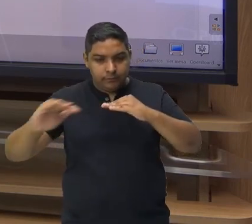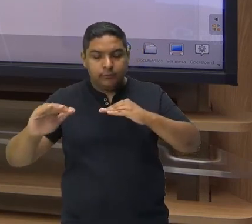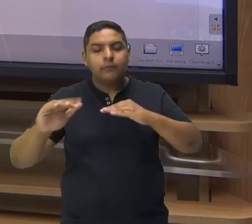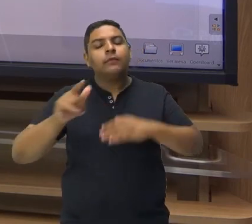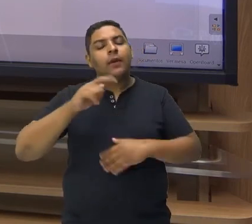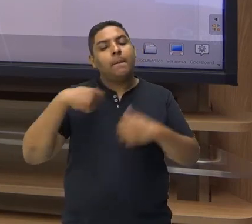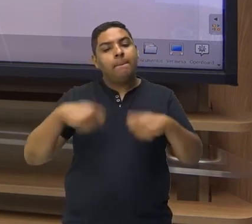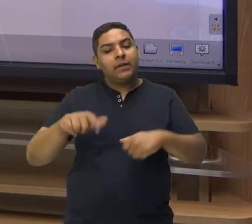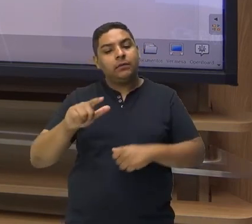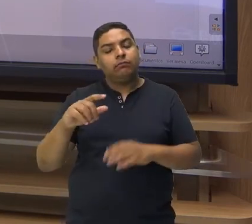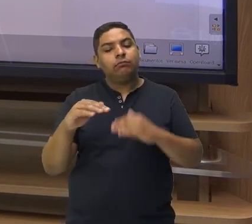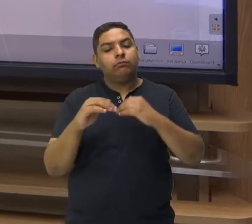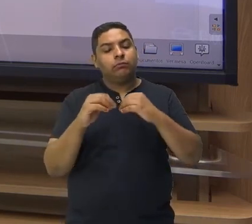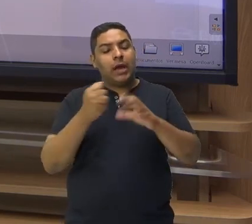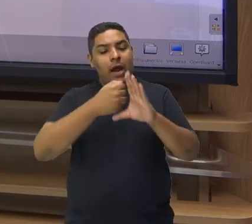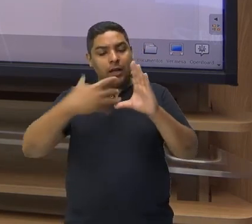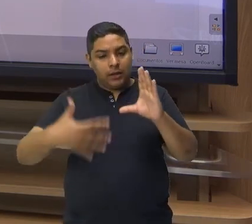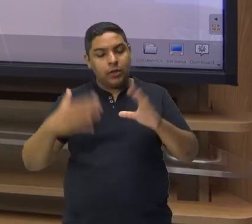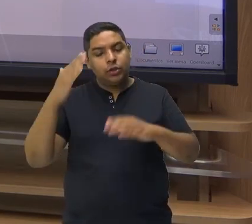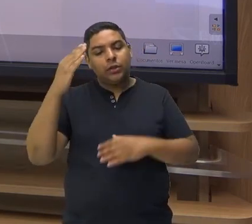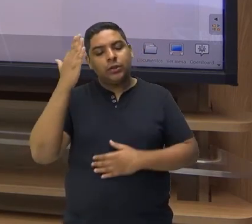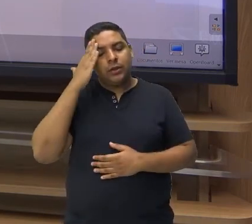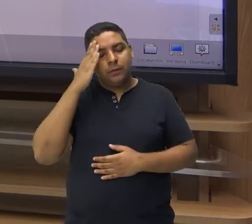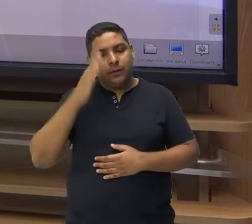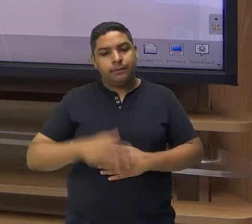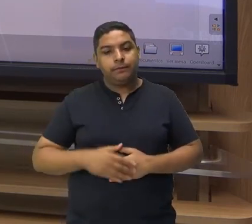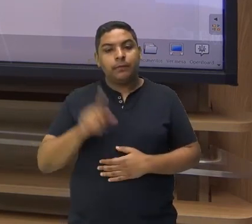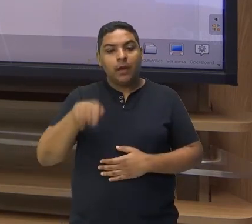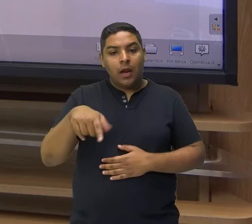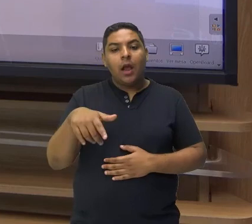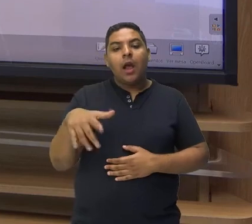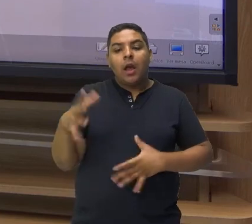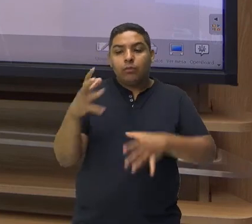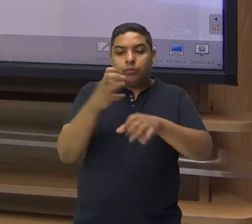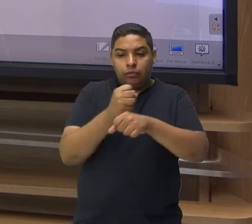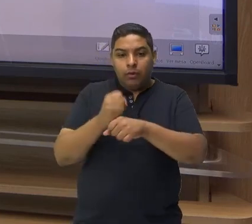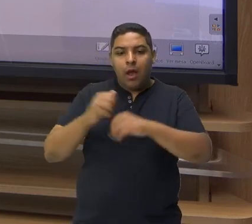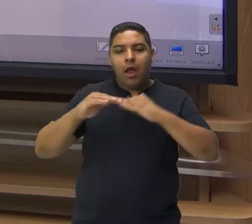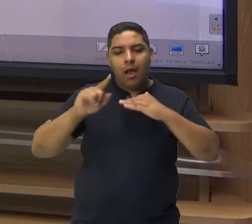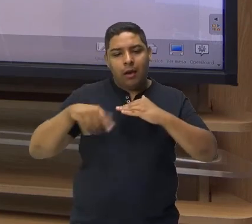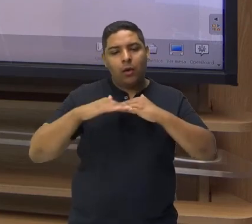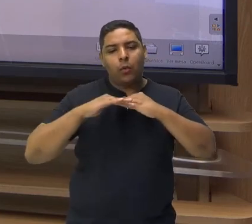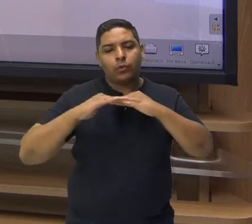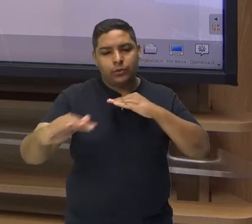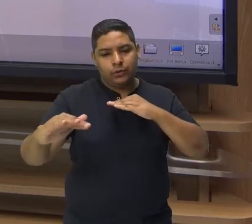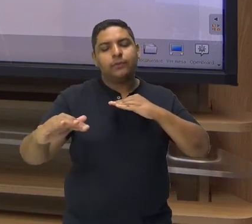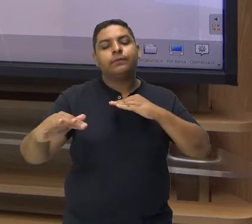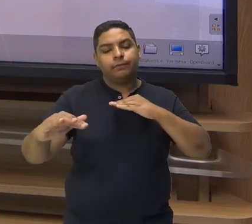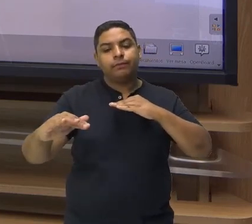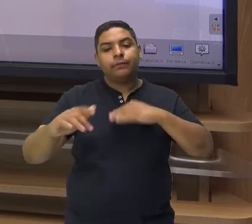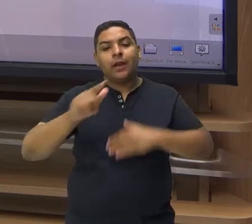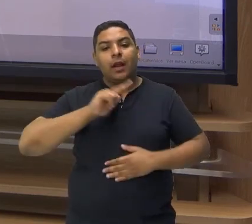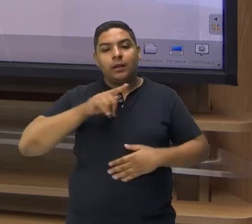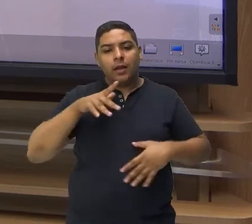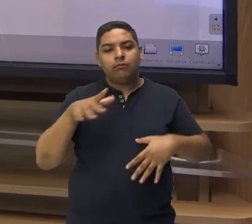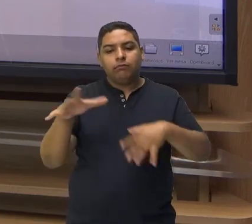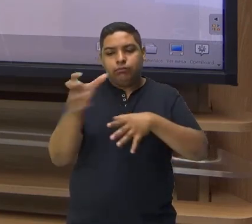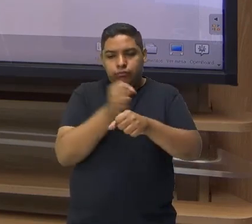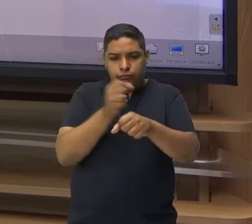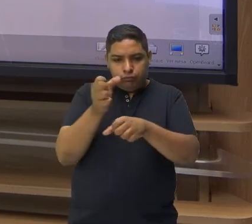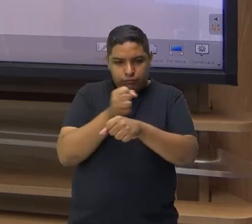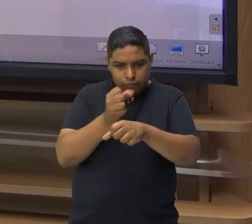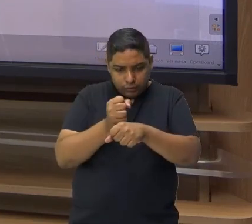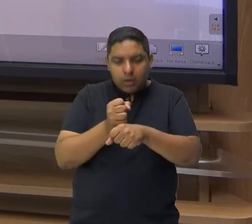características. Primeira característica, a carga é sempre constante, ou seja, eu tenho a mesma quantidade de carga acumulada em